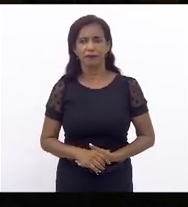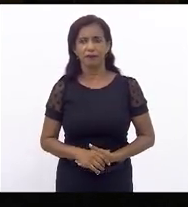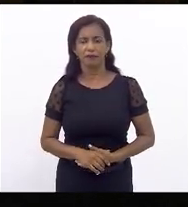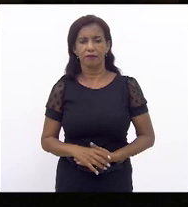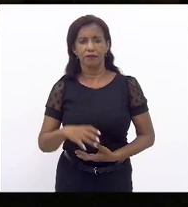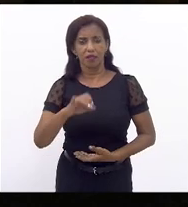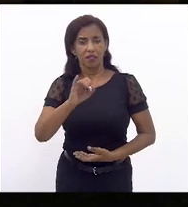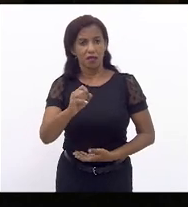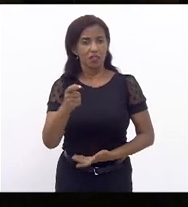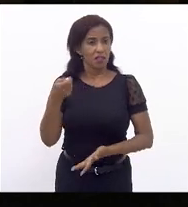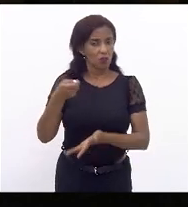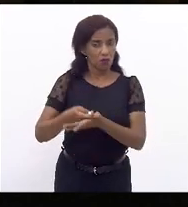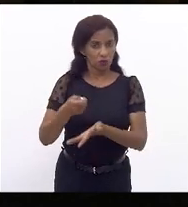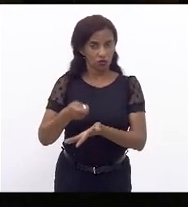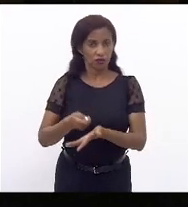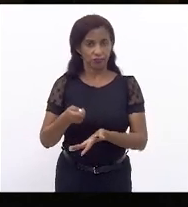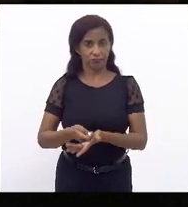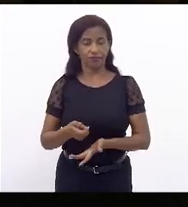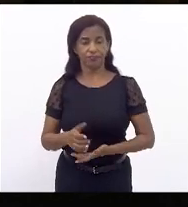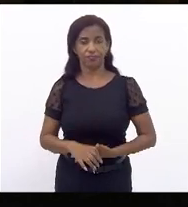Se não uma ditadura.